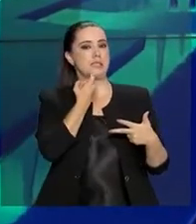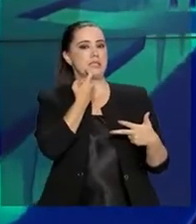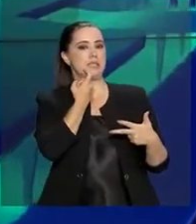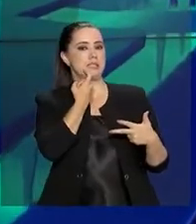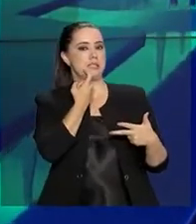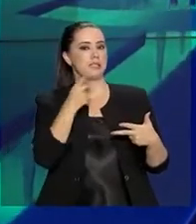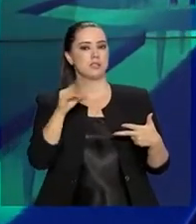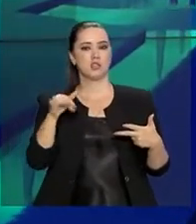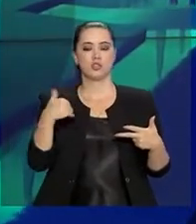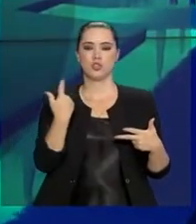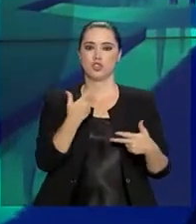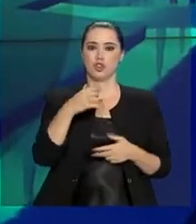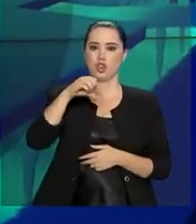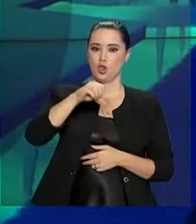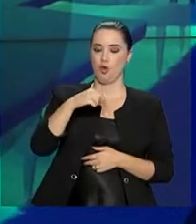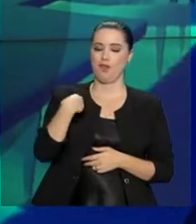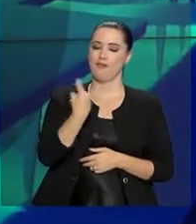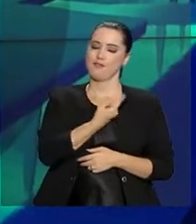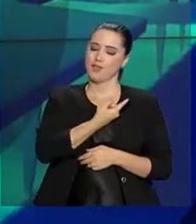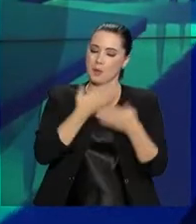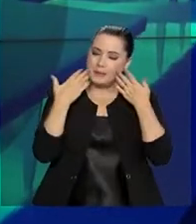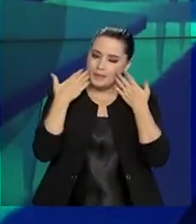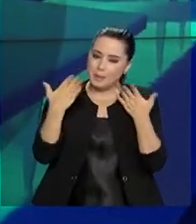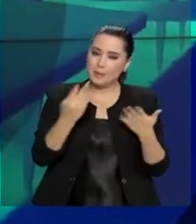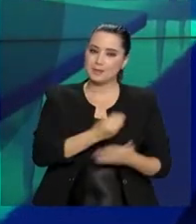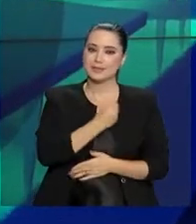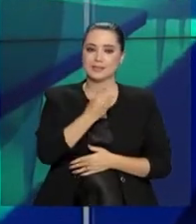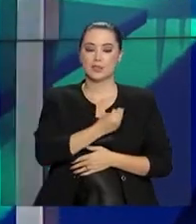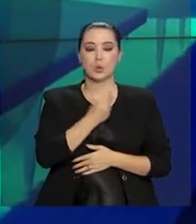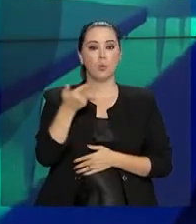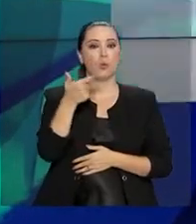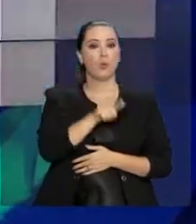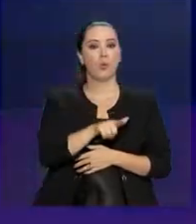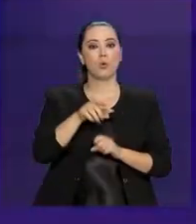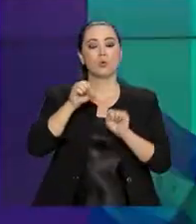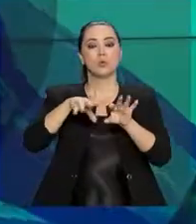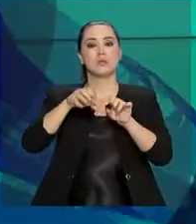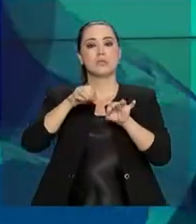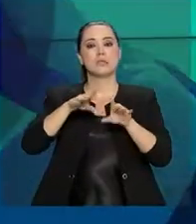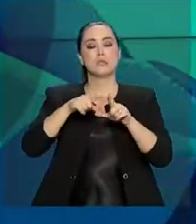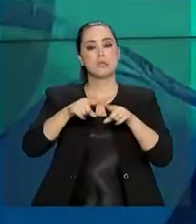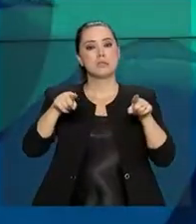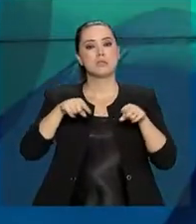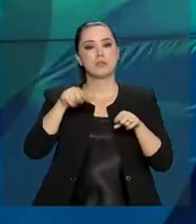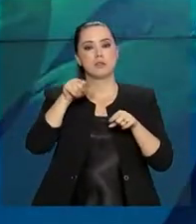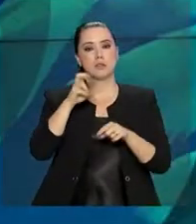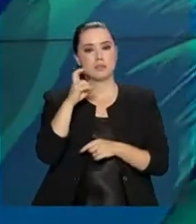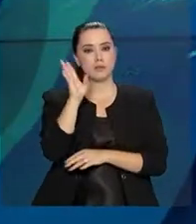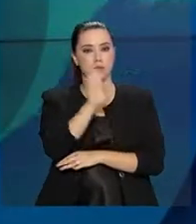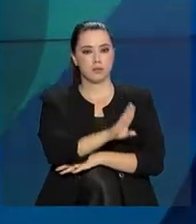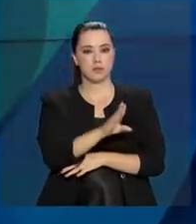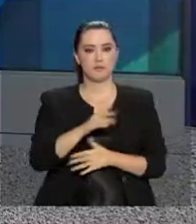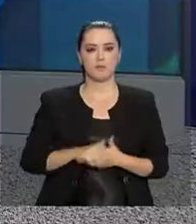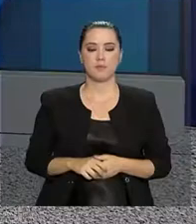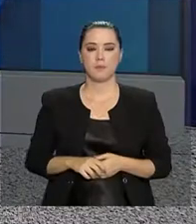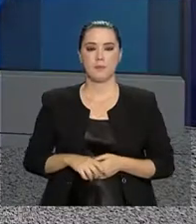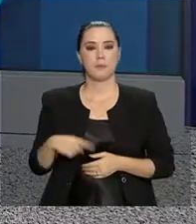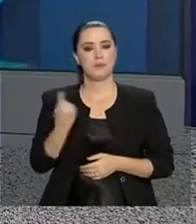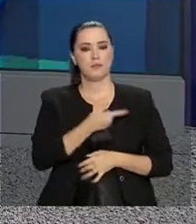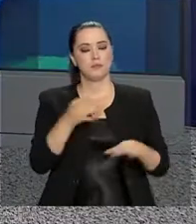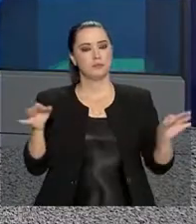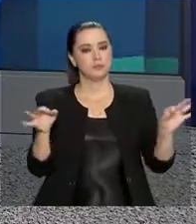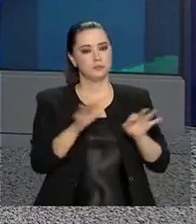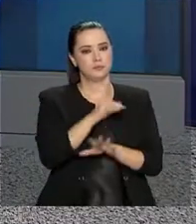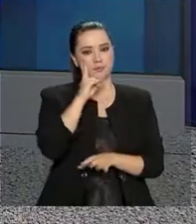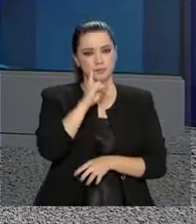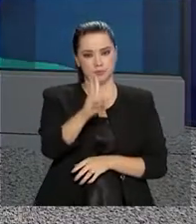dia 9, a NBR transmite ao vivo mais um aulão do Enem às 5 horas da tarde. Nós ficamos